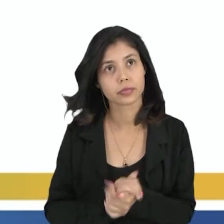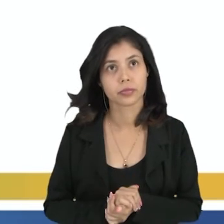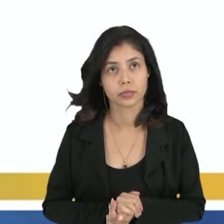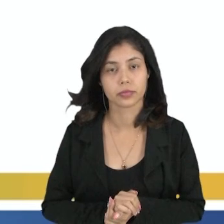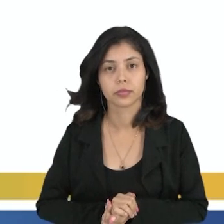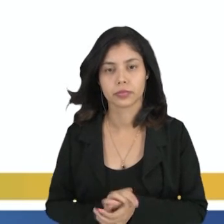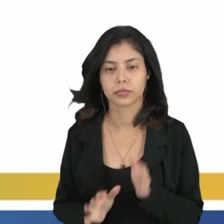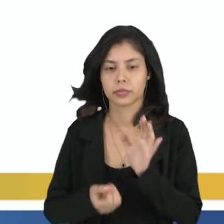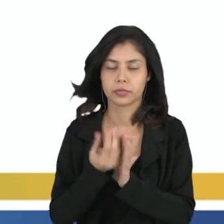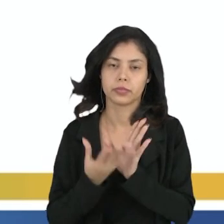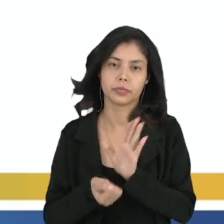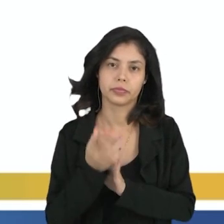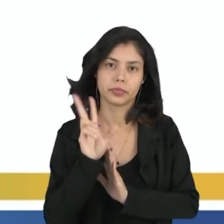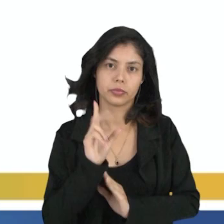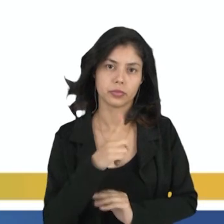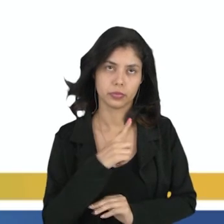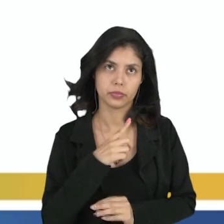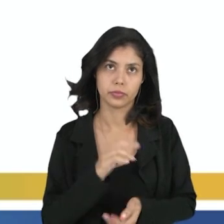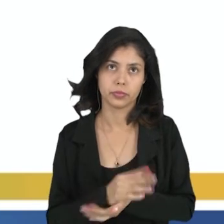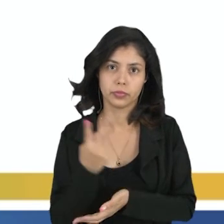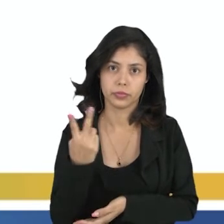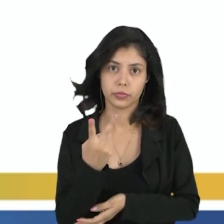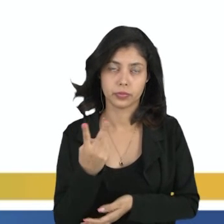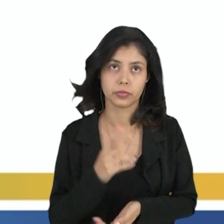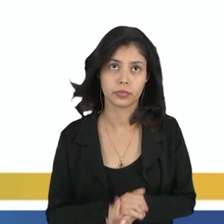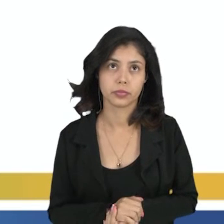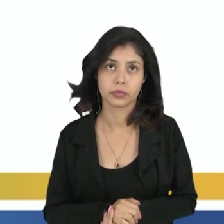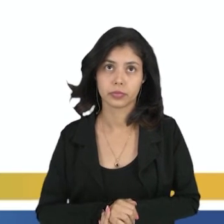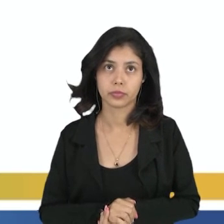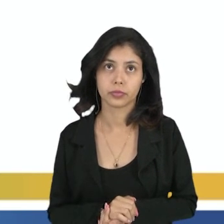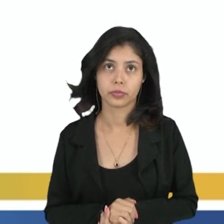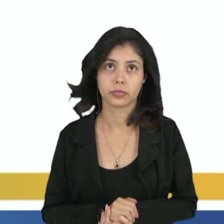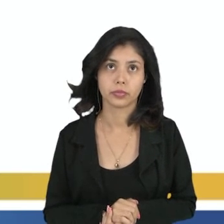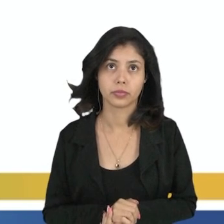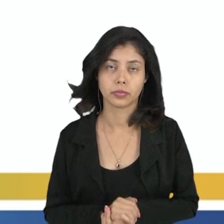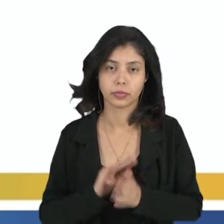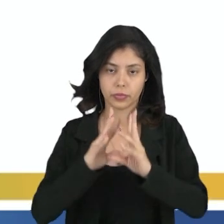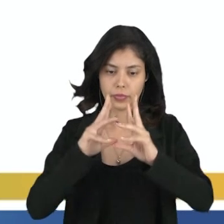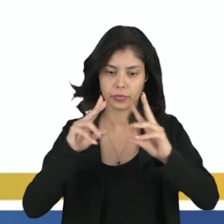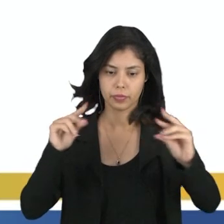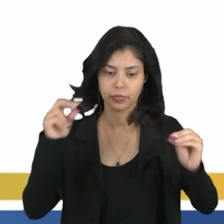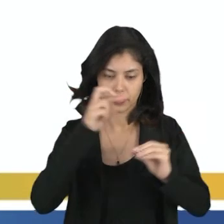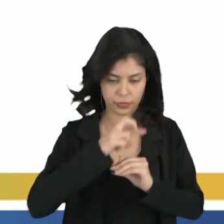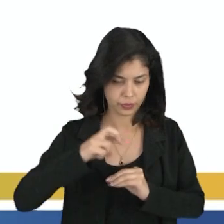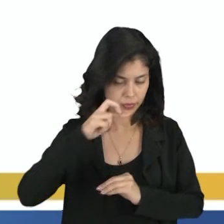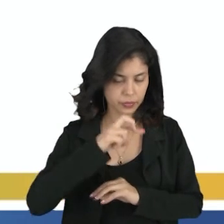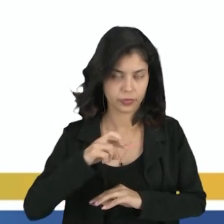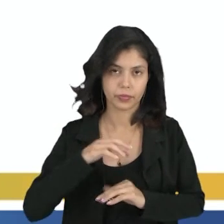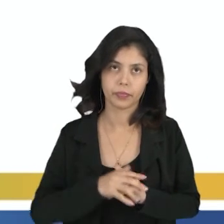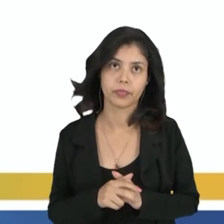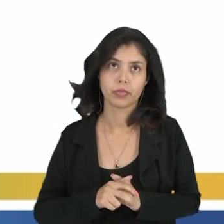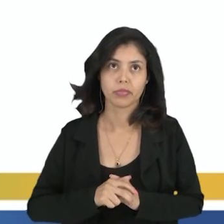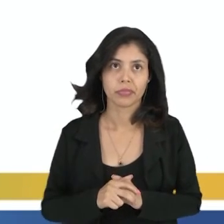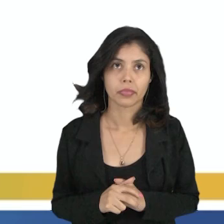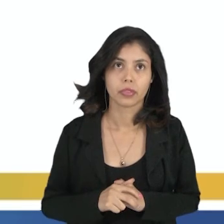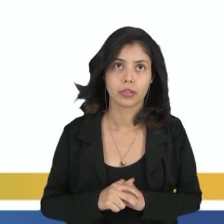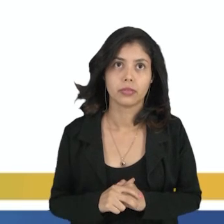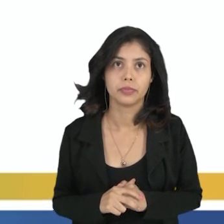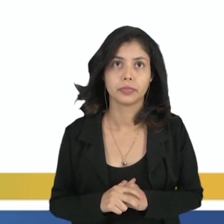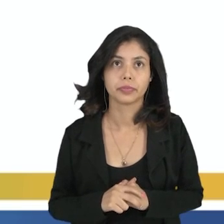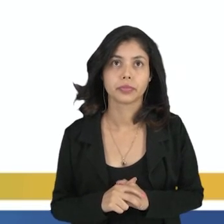Lado do produto, temos a formação de 2. Então, aqui é classificado como análise ou